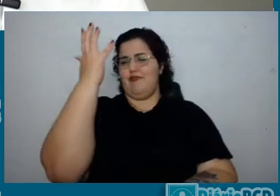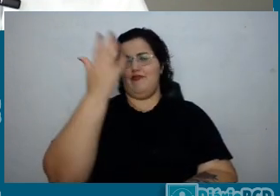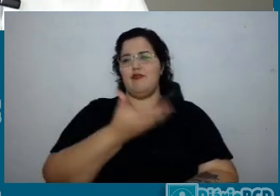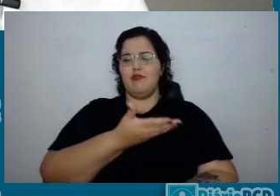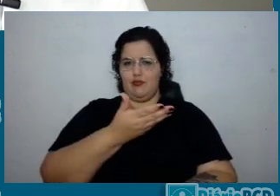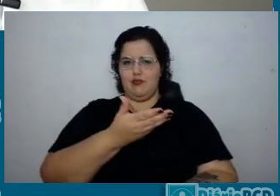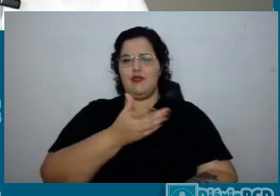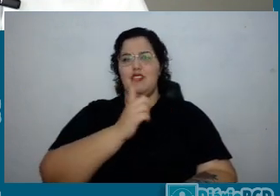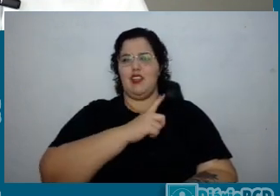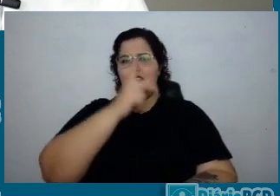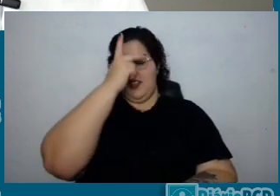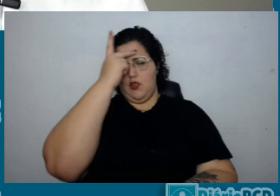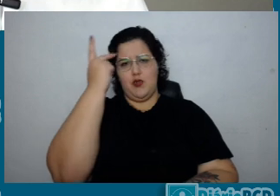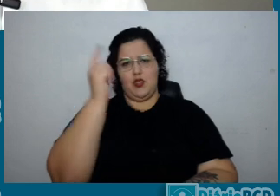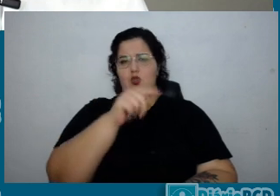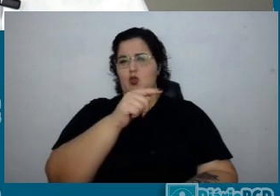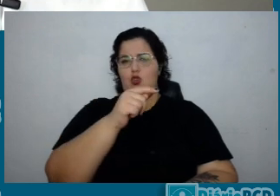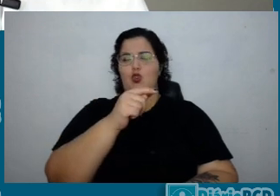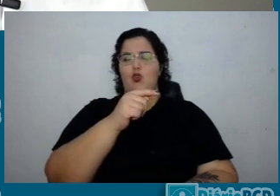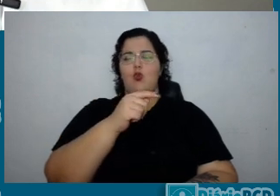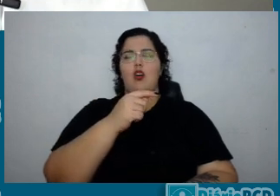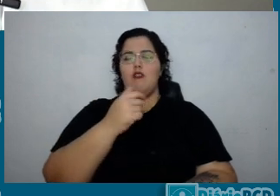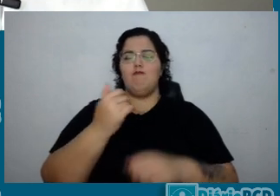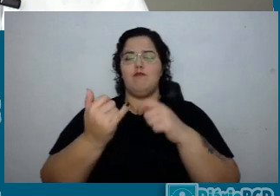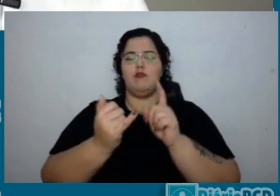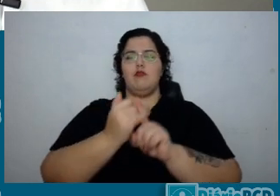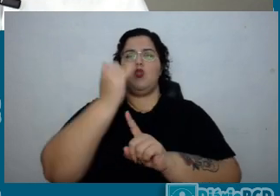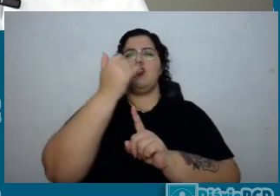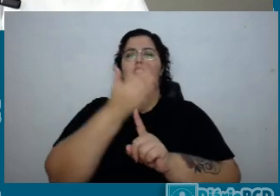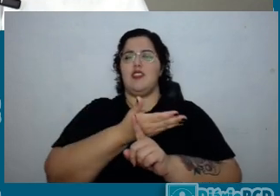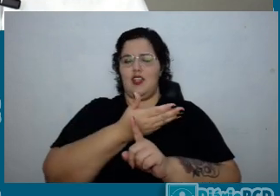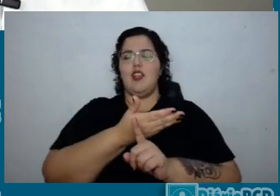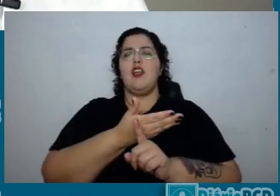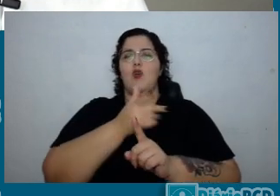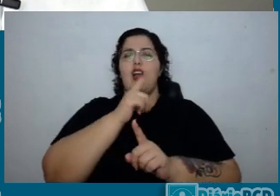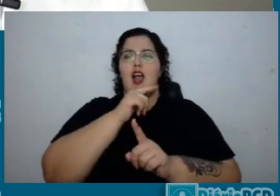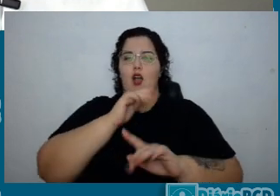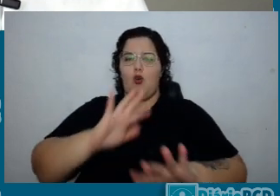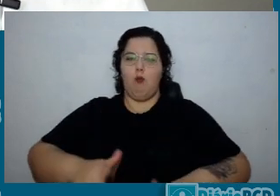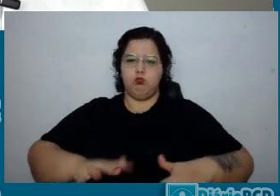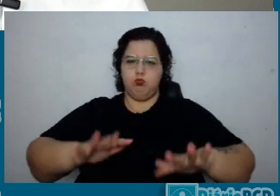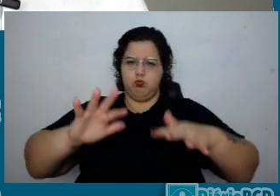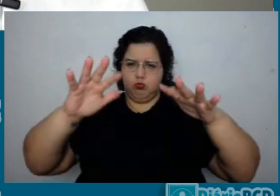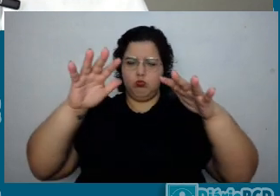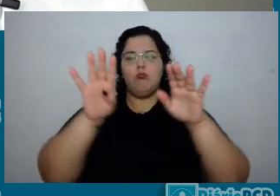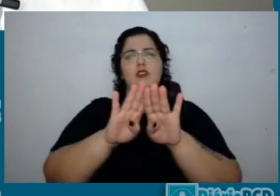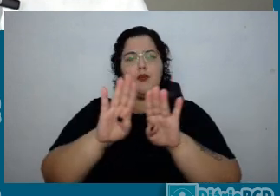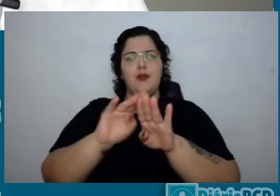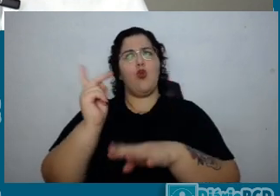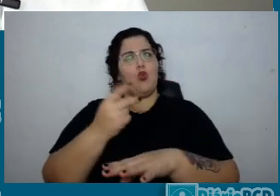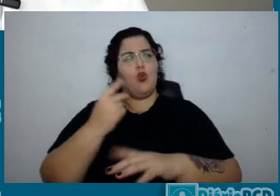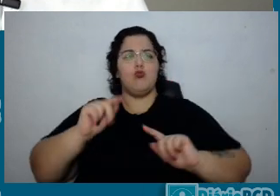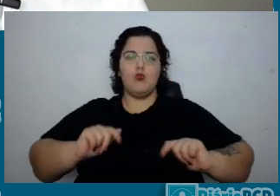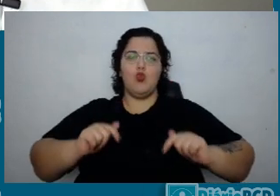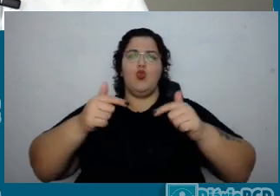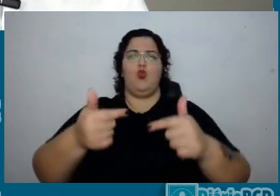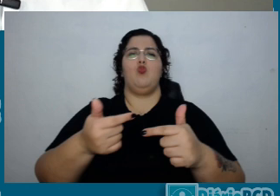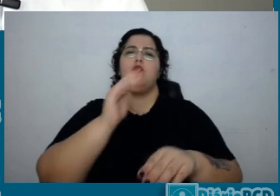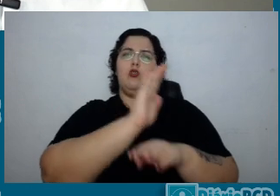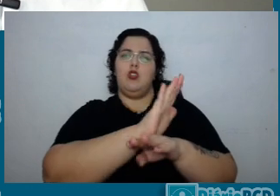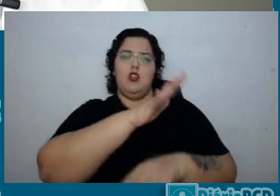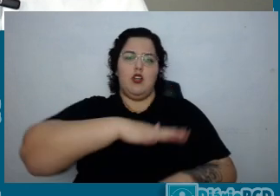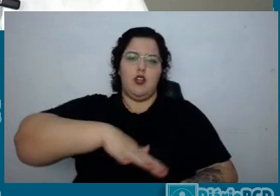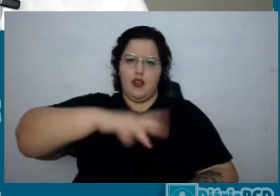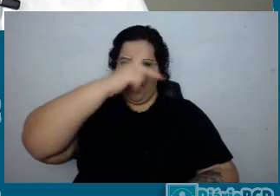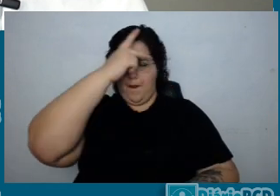ataques, né, das vítimas com deficiência, das enchentes, né? Essa mobilização internacional também é uma marca, né,